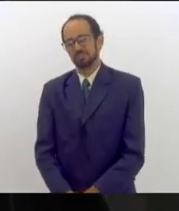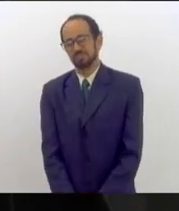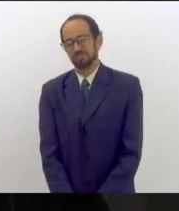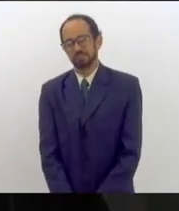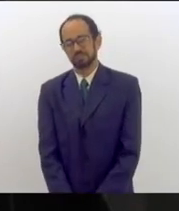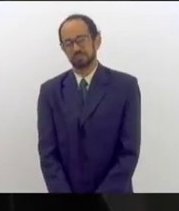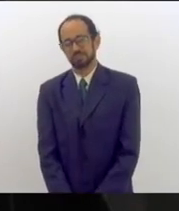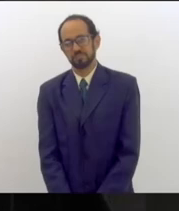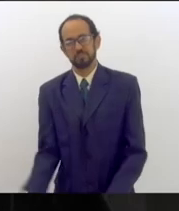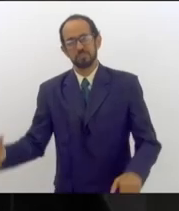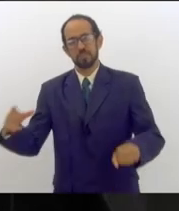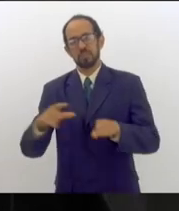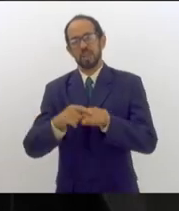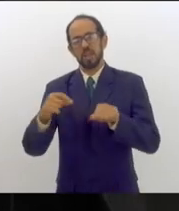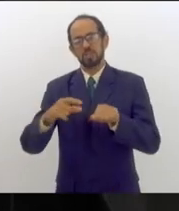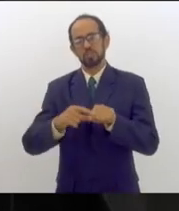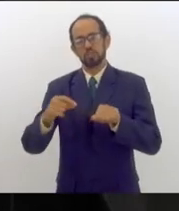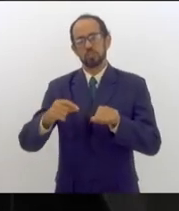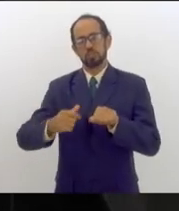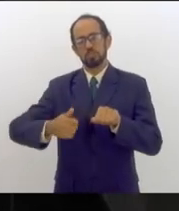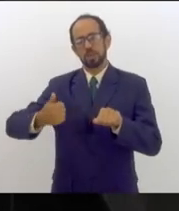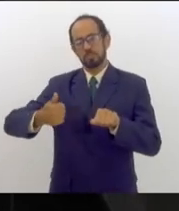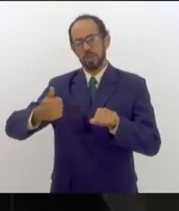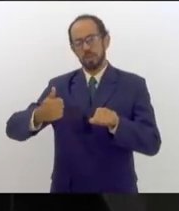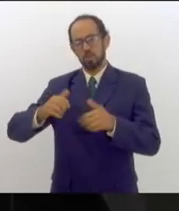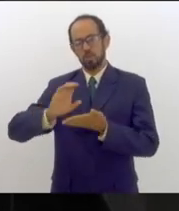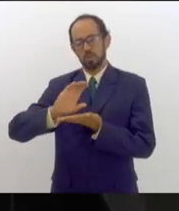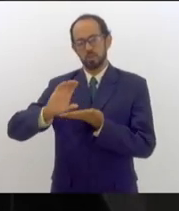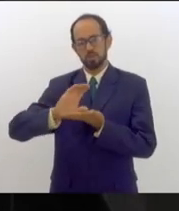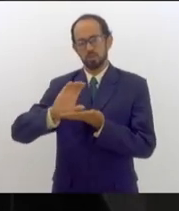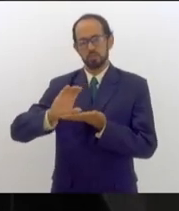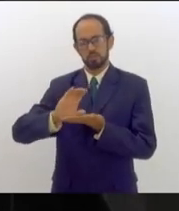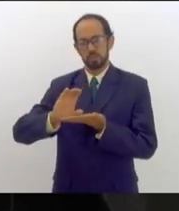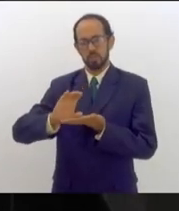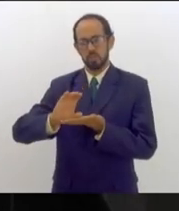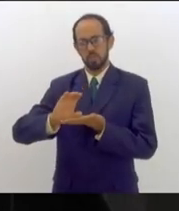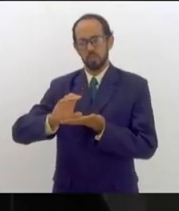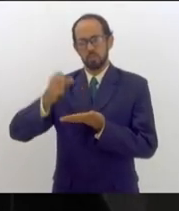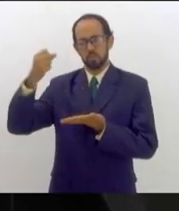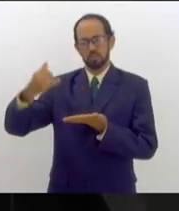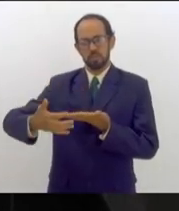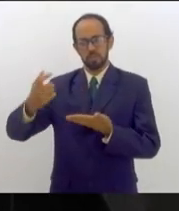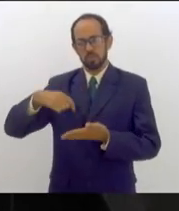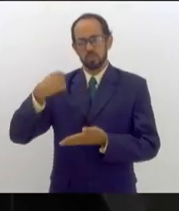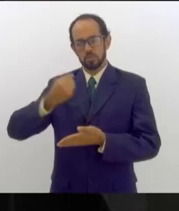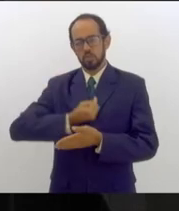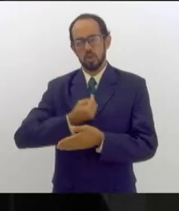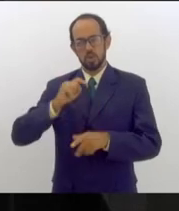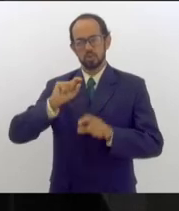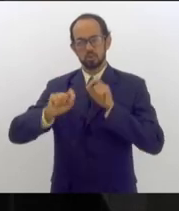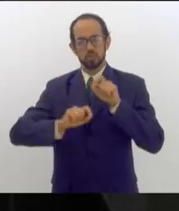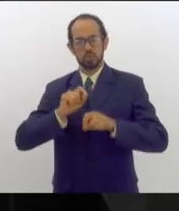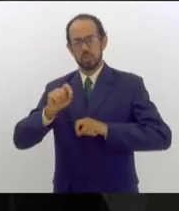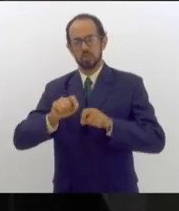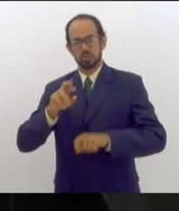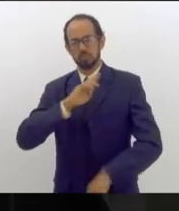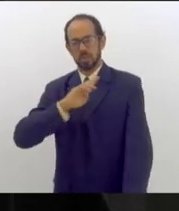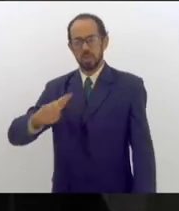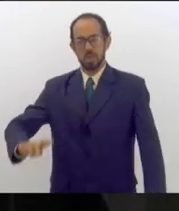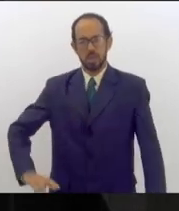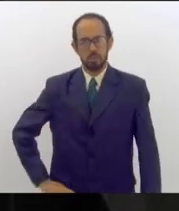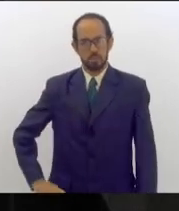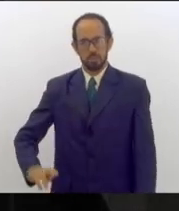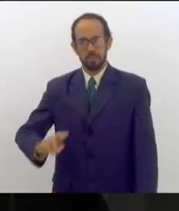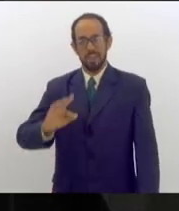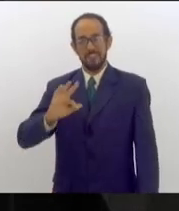o artigo primeiro da Constituição diz que nós somos a República